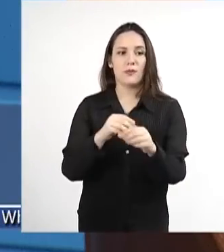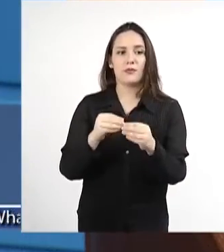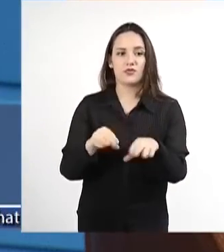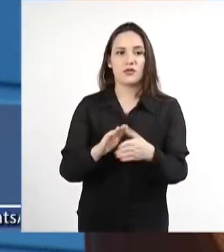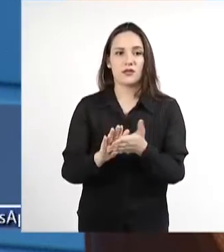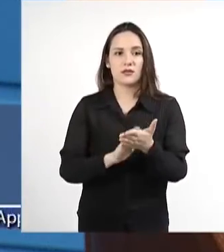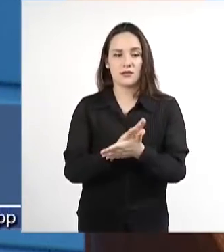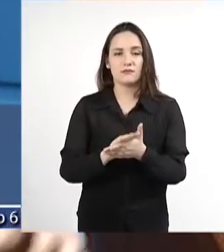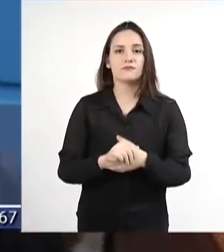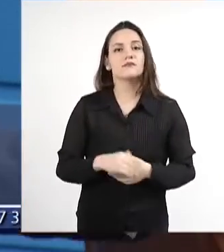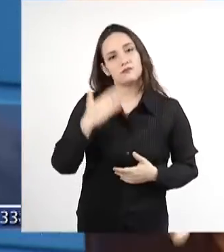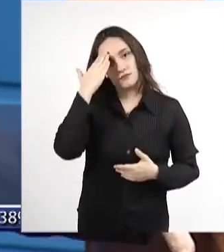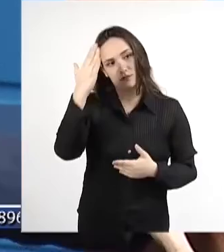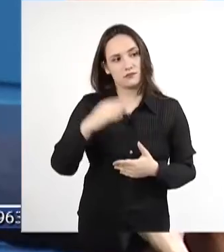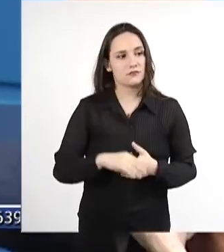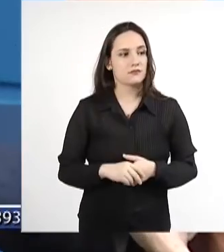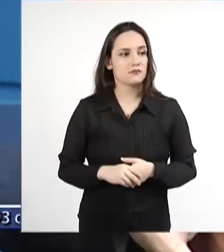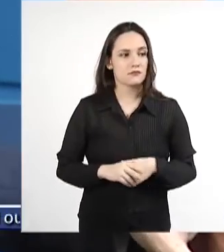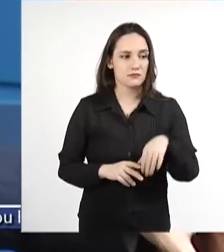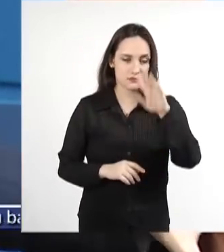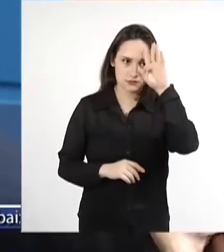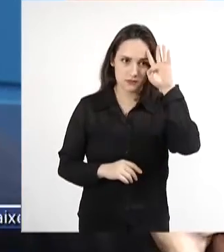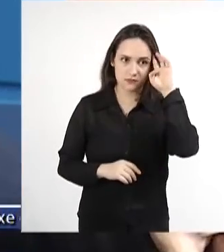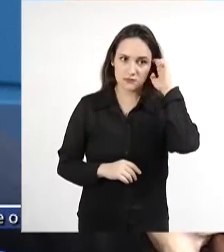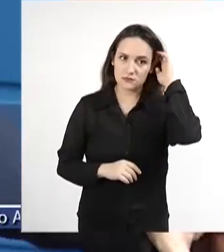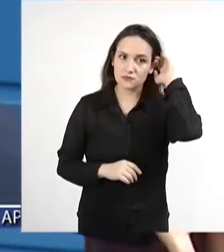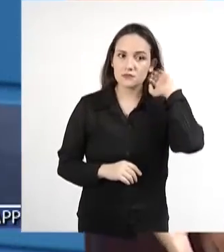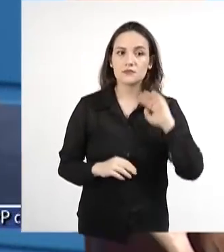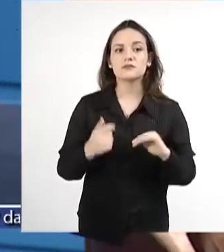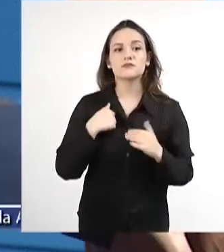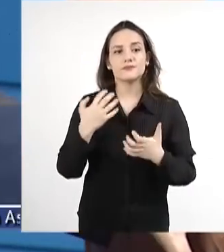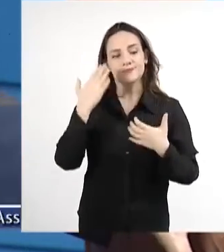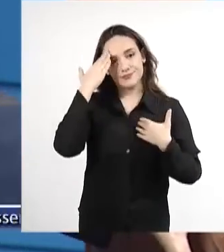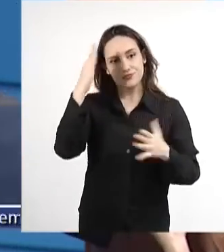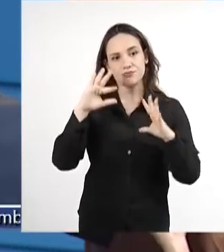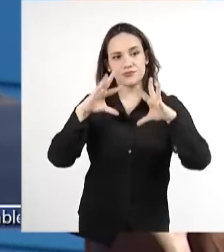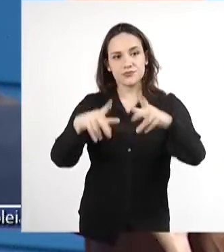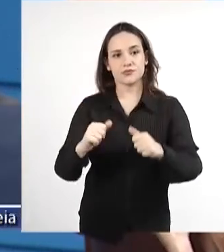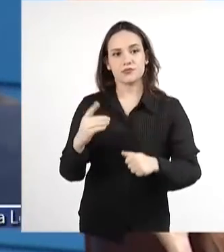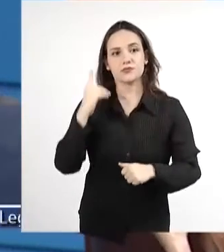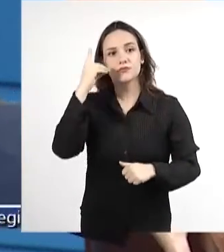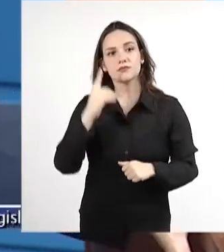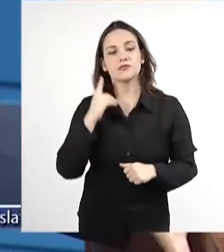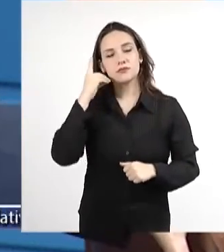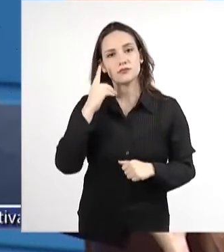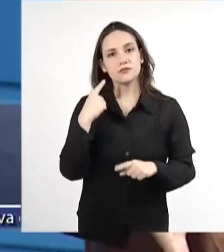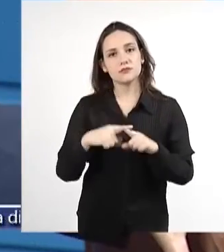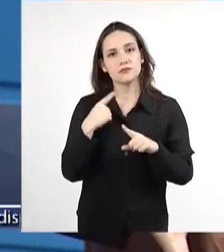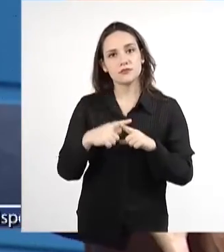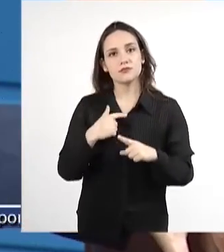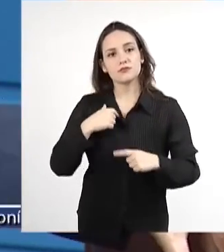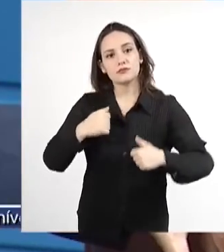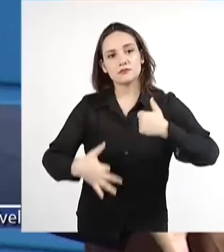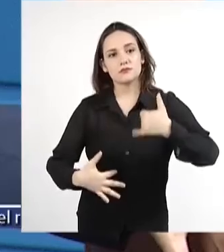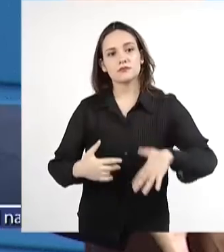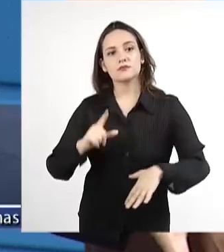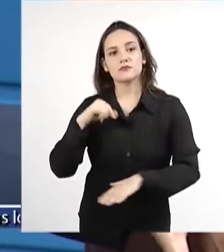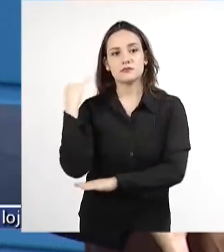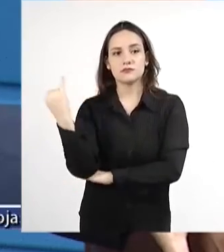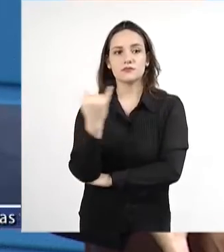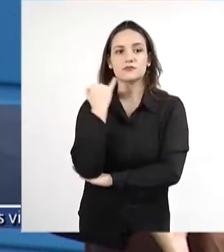então, do nosso trabalho. Então, eu gostaria de agradecer a todos os senhores deputados, o que vim trazer, acho que é de suma